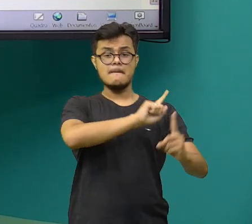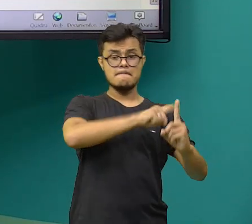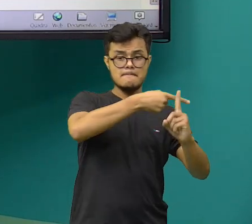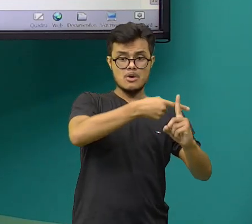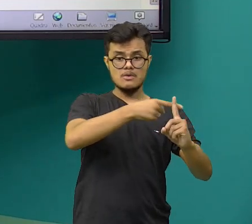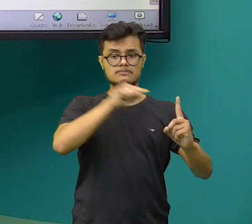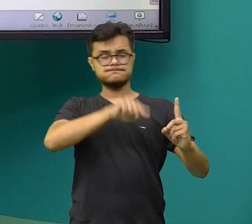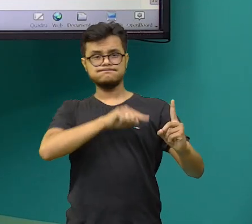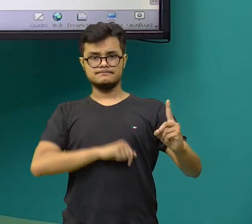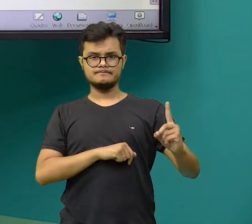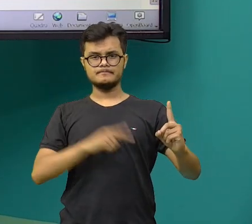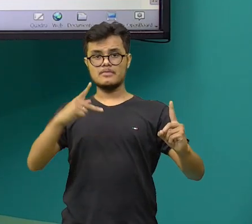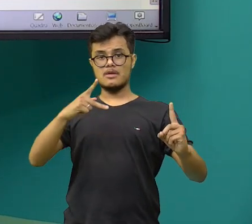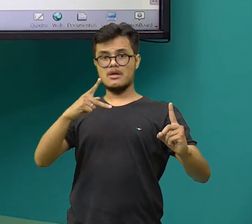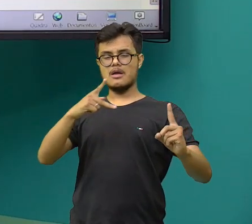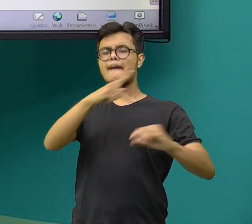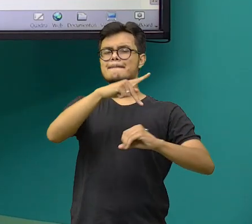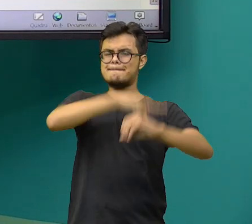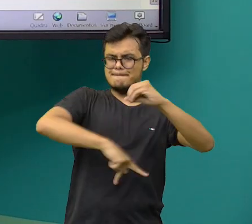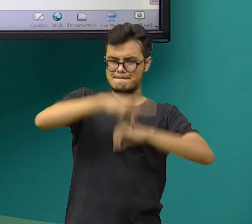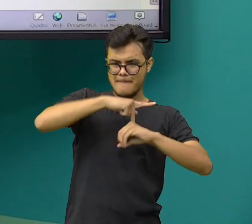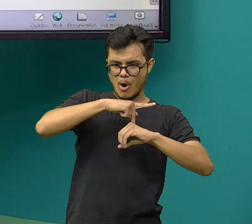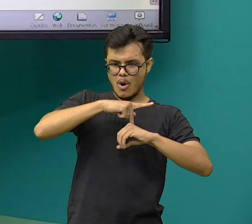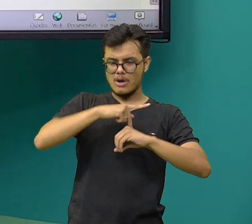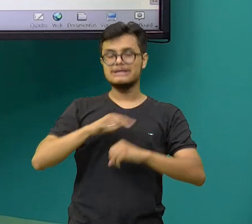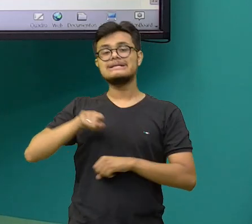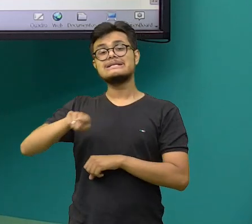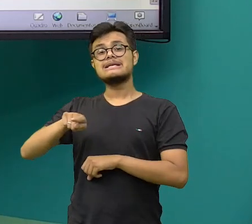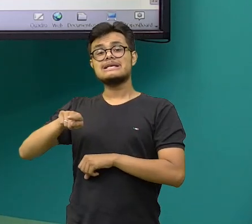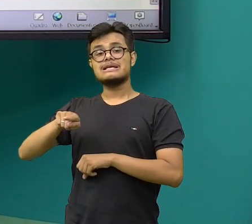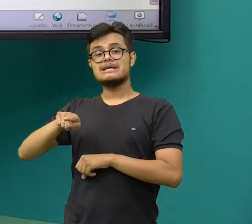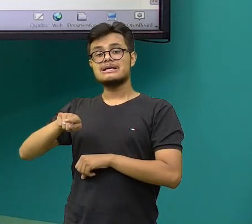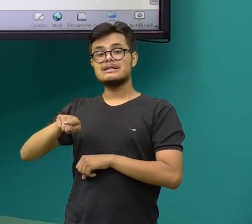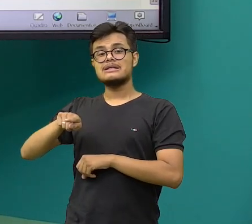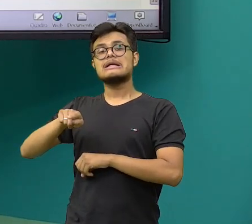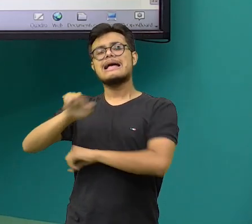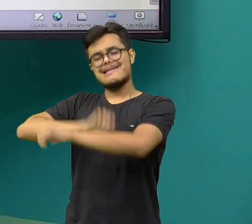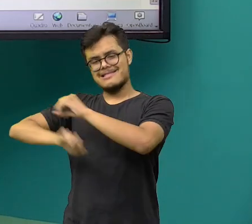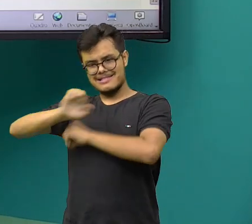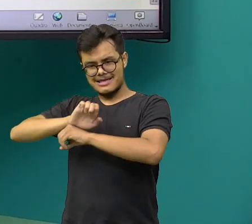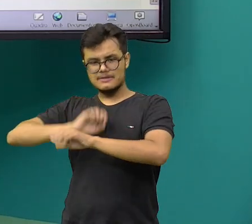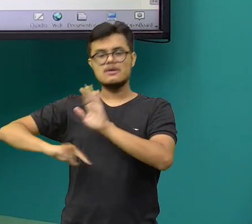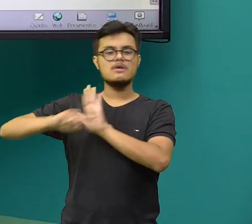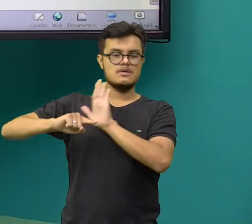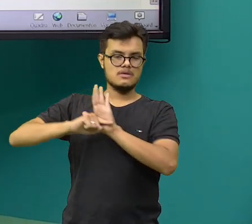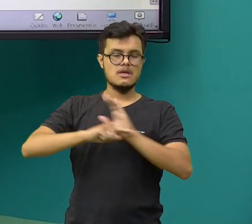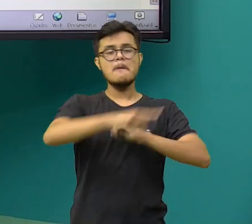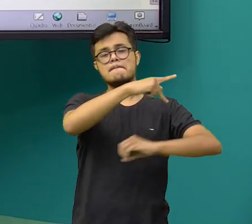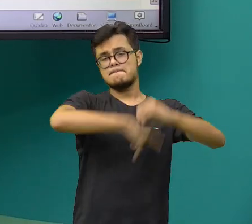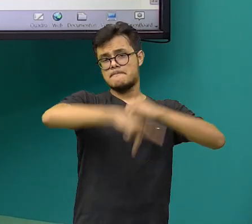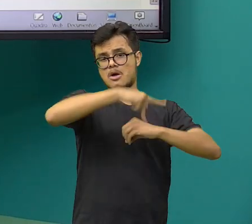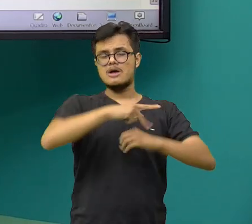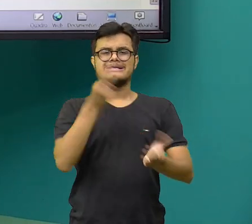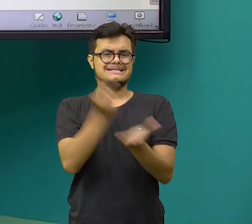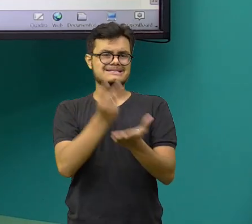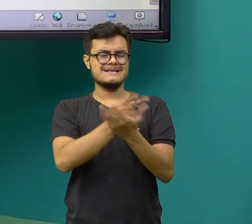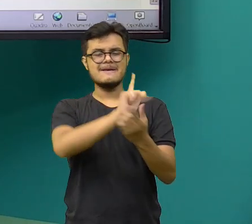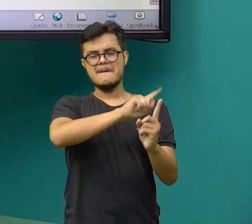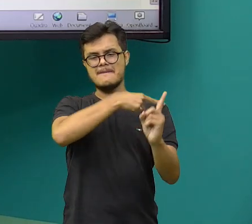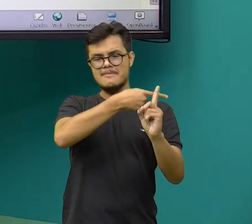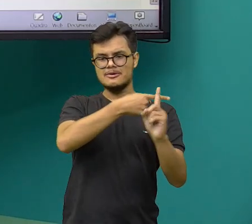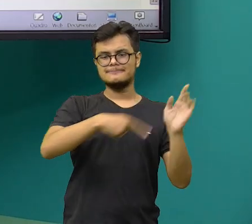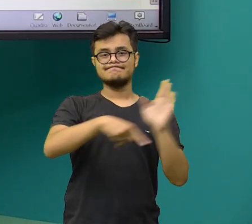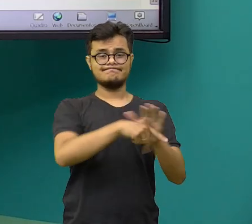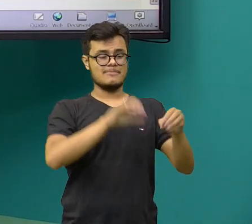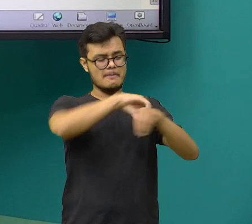ser prótons e as partículas negativas elas vão ser elétrons. Os prótons sempre vão ser fixos nos